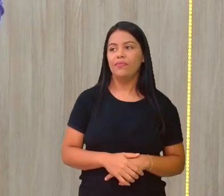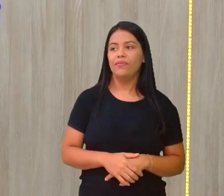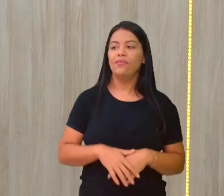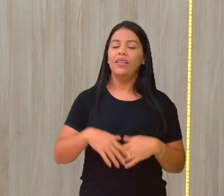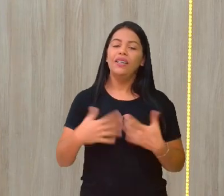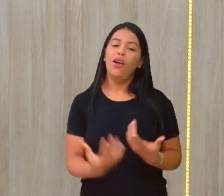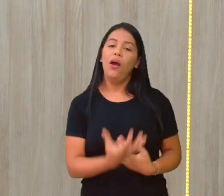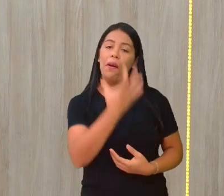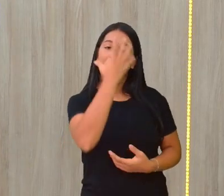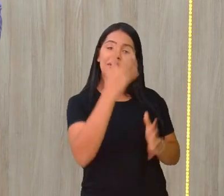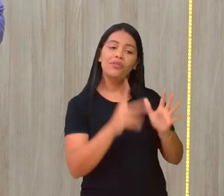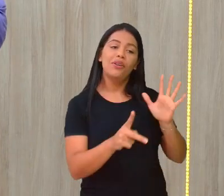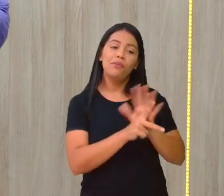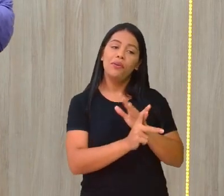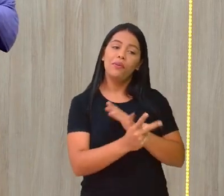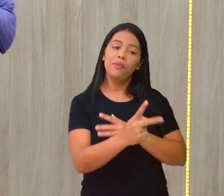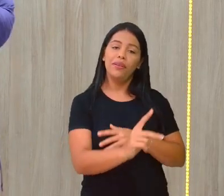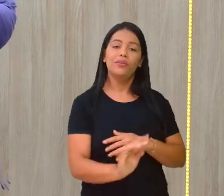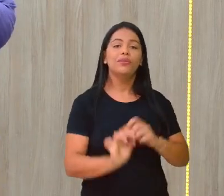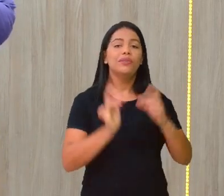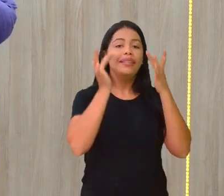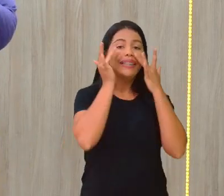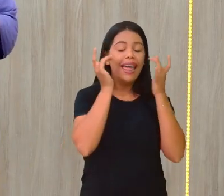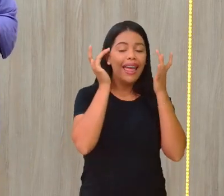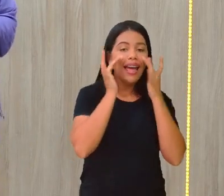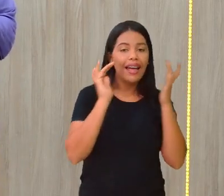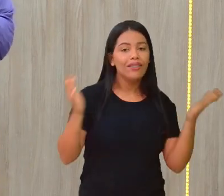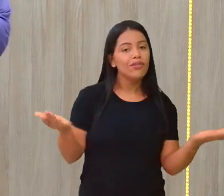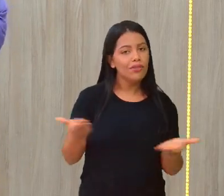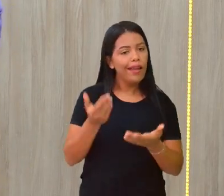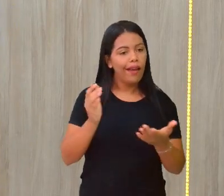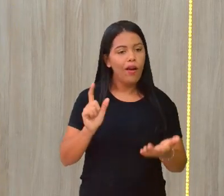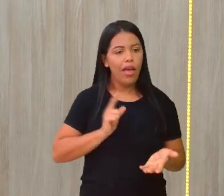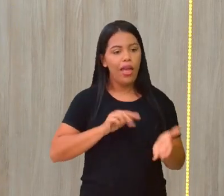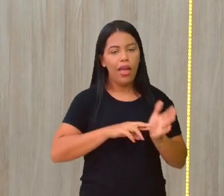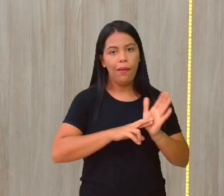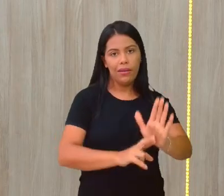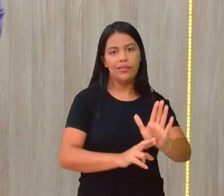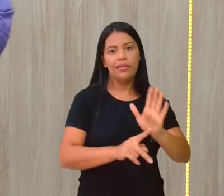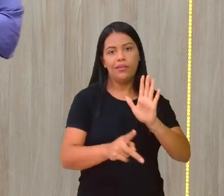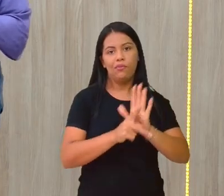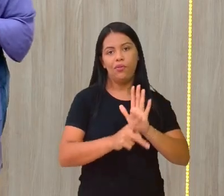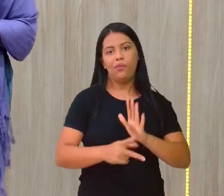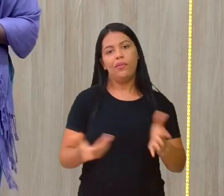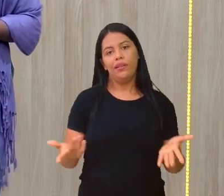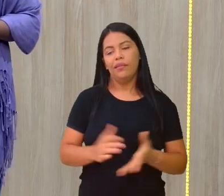que até hoje viraram, né, o símbolo do teatro.